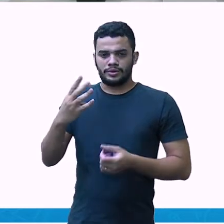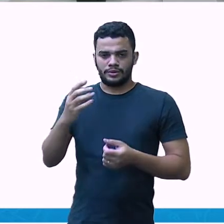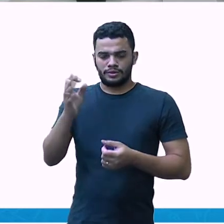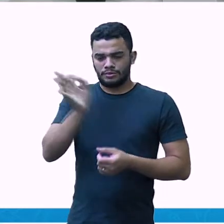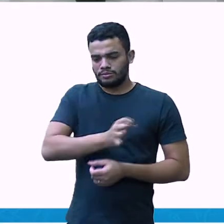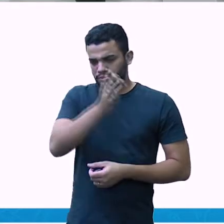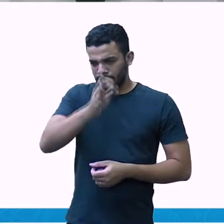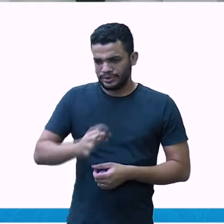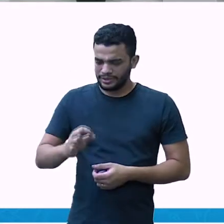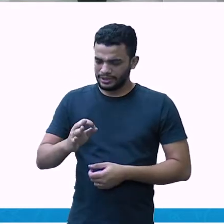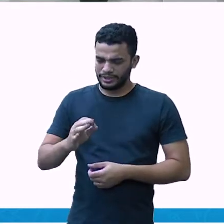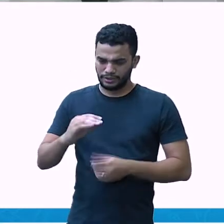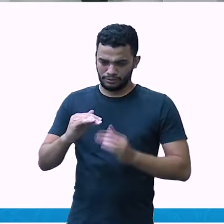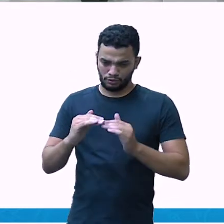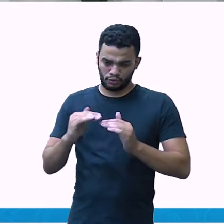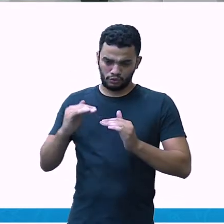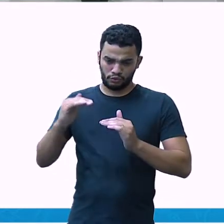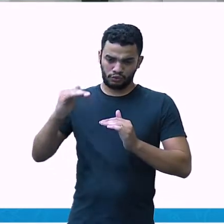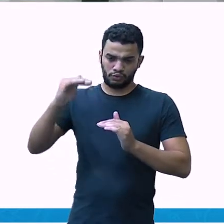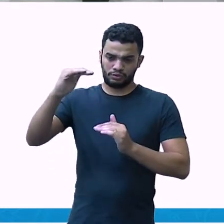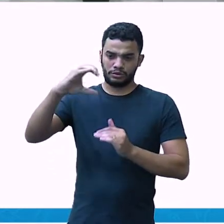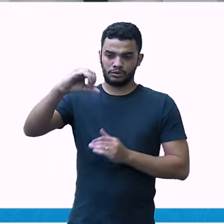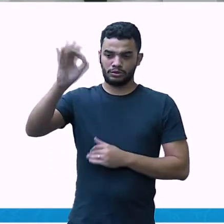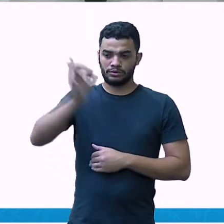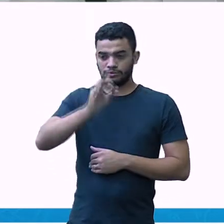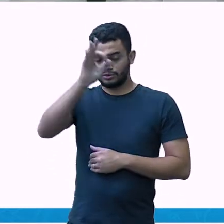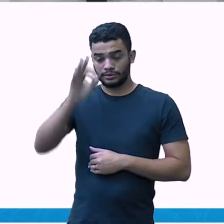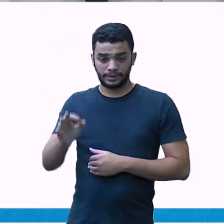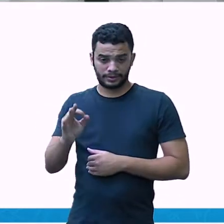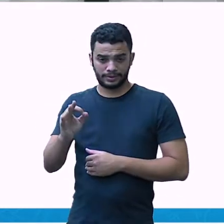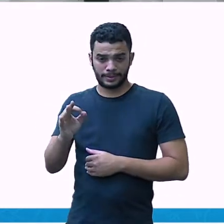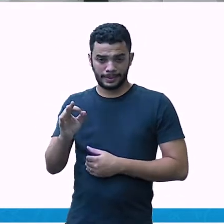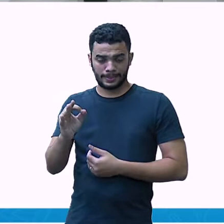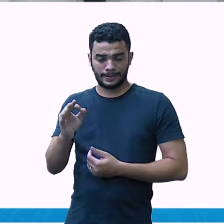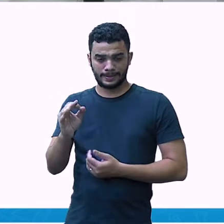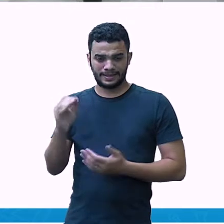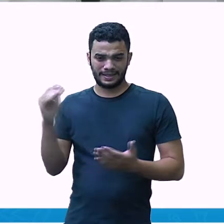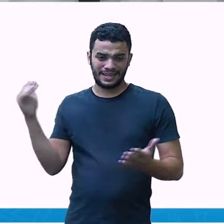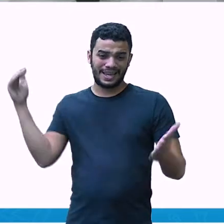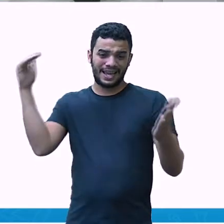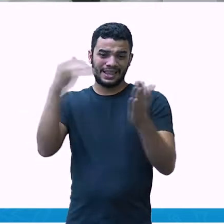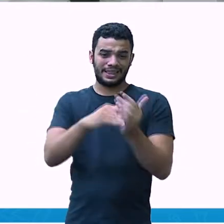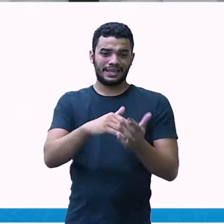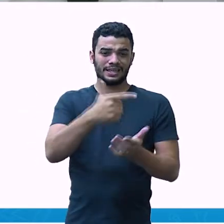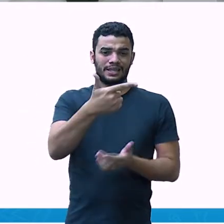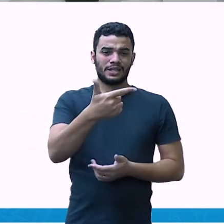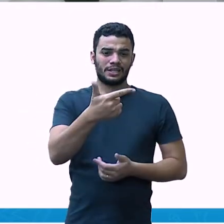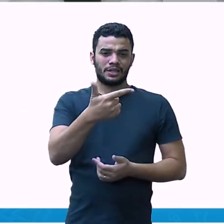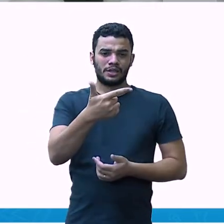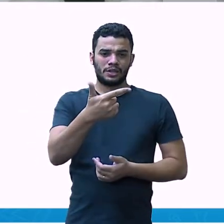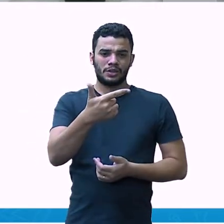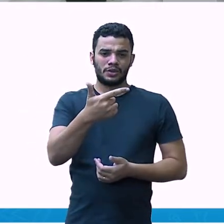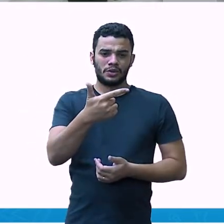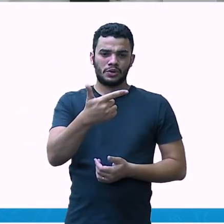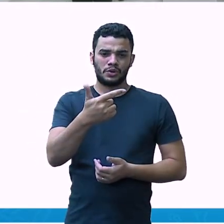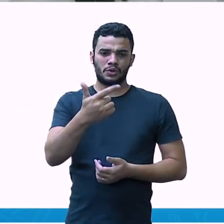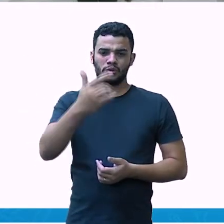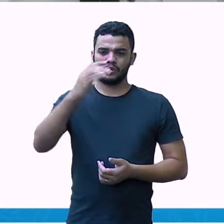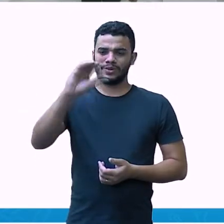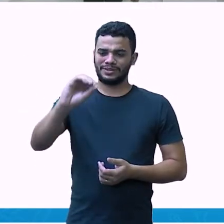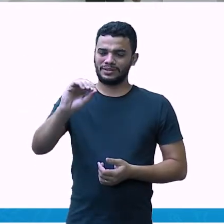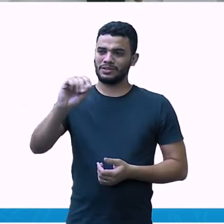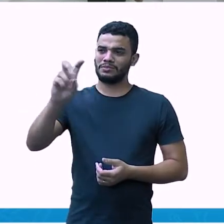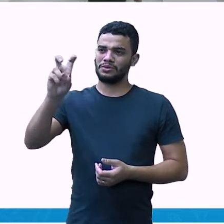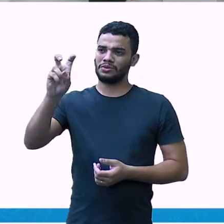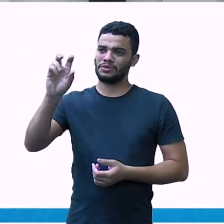E a expectativa, a estimativa para 2050 vai ser 86%.